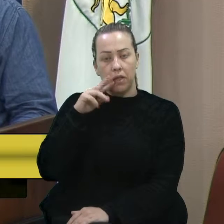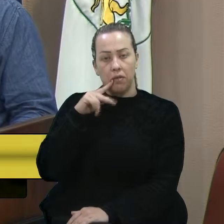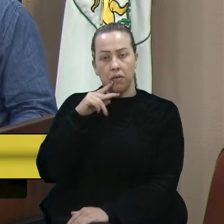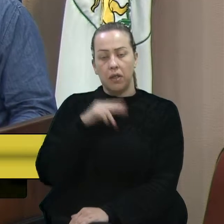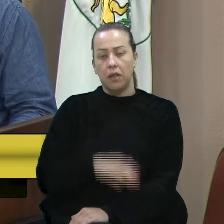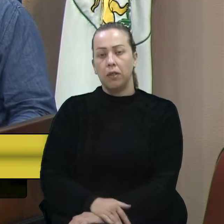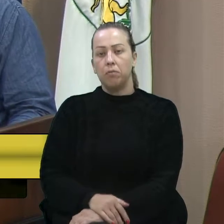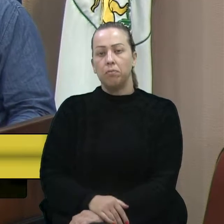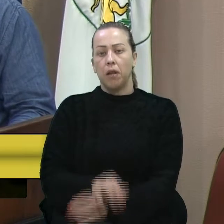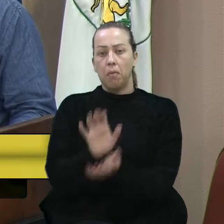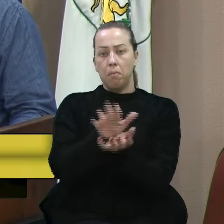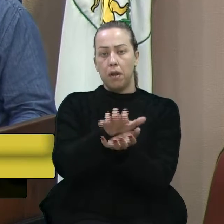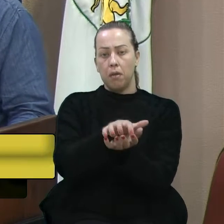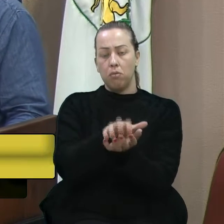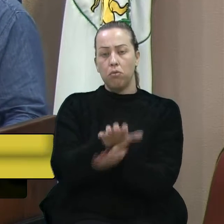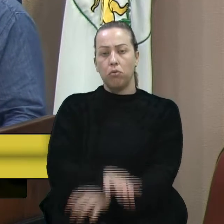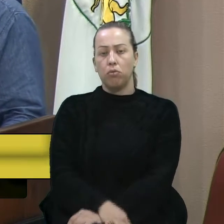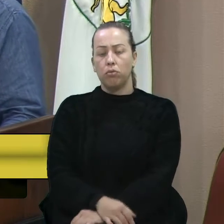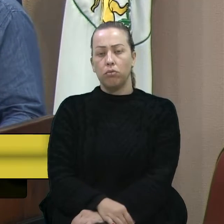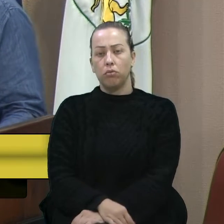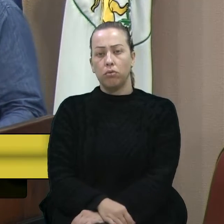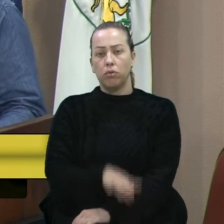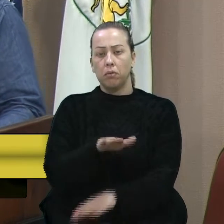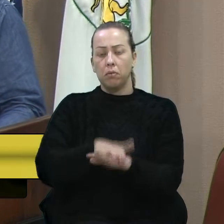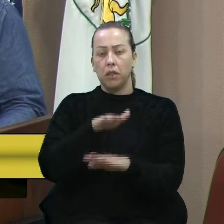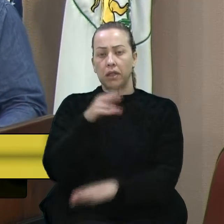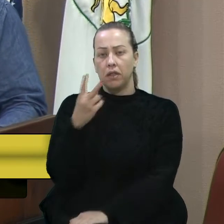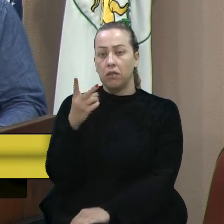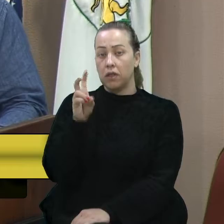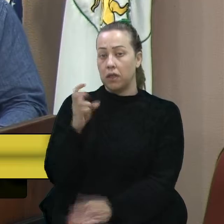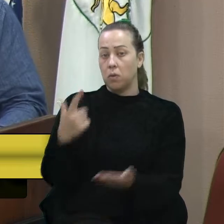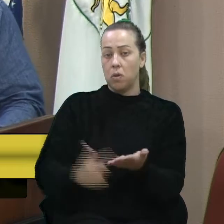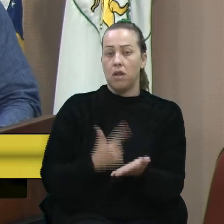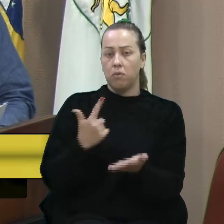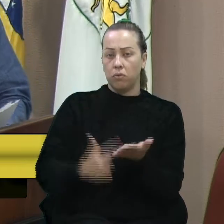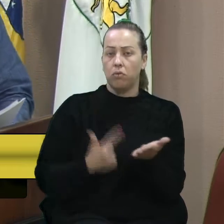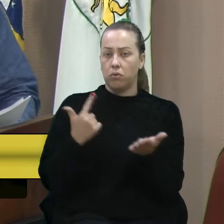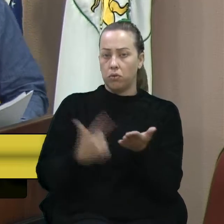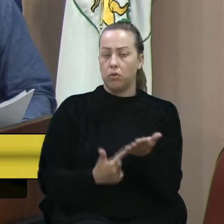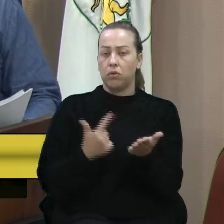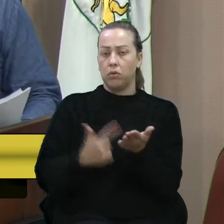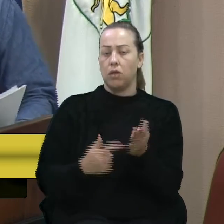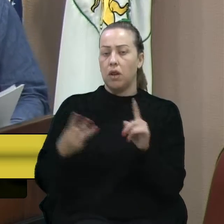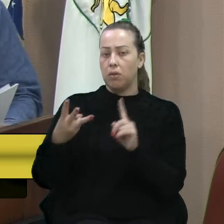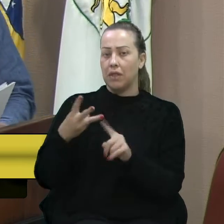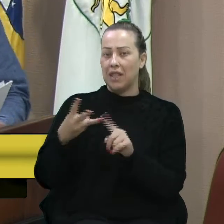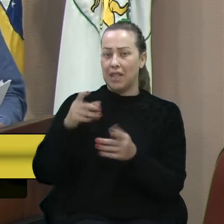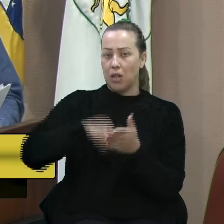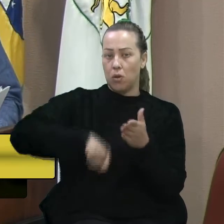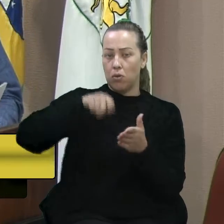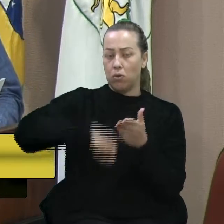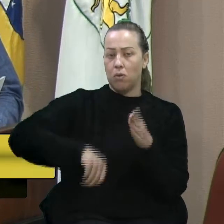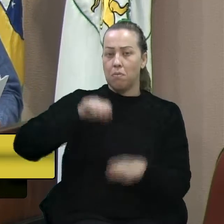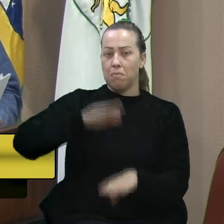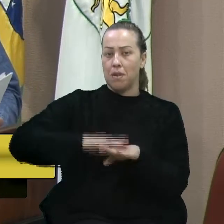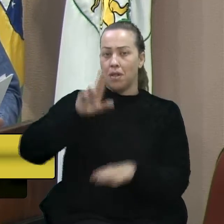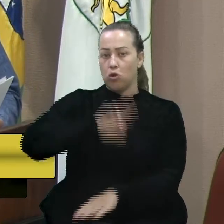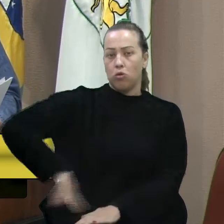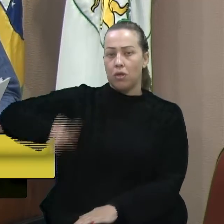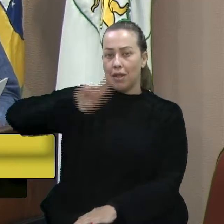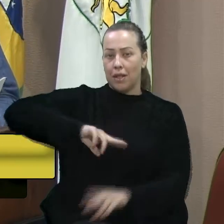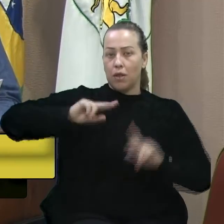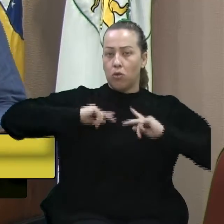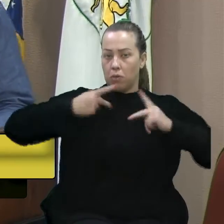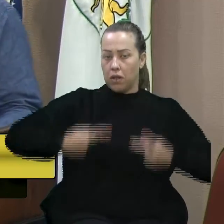Pernambuco. Ele foi autor de mais de 25 livros, é o terceiro autor mais citado em humanidades